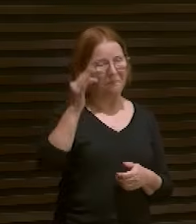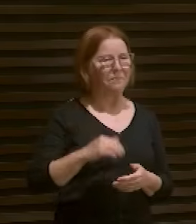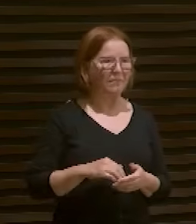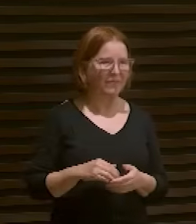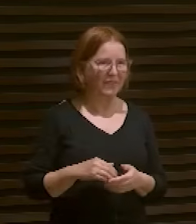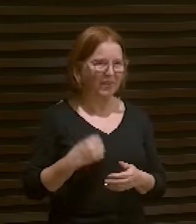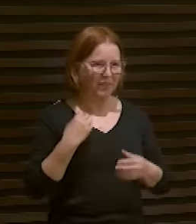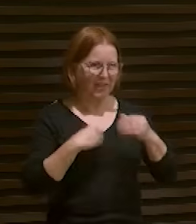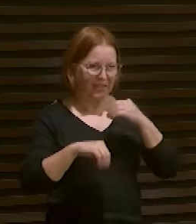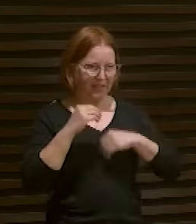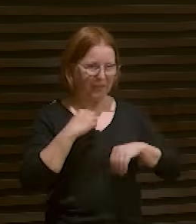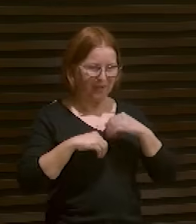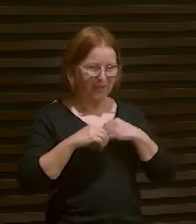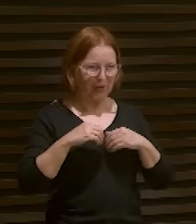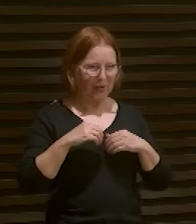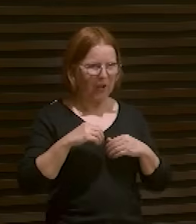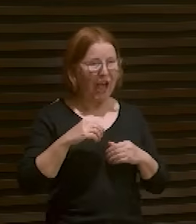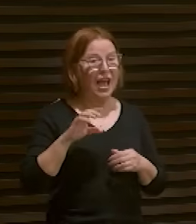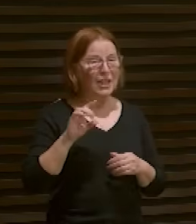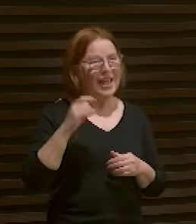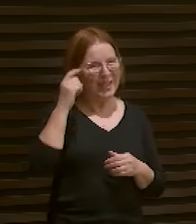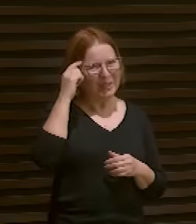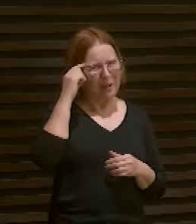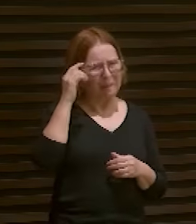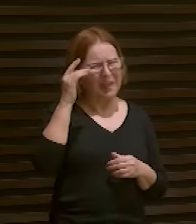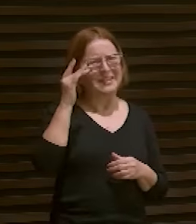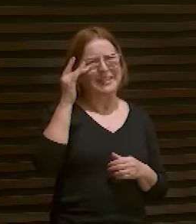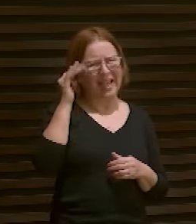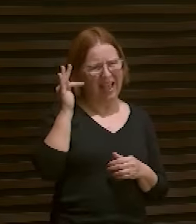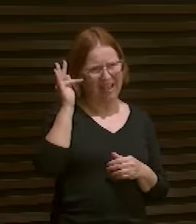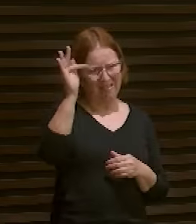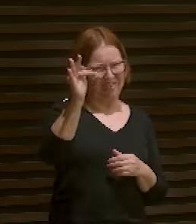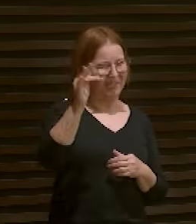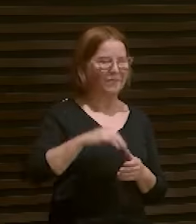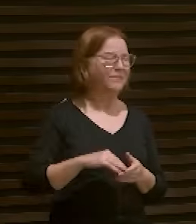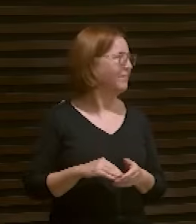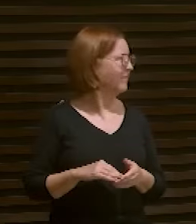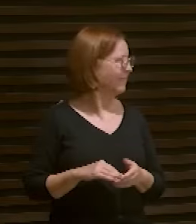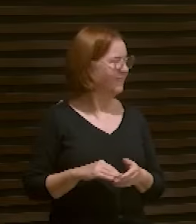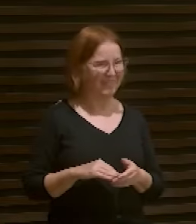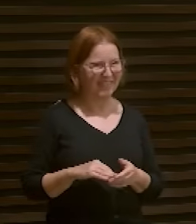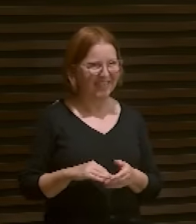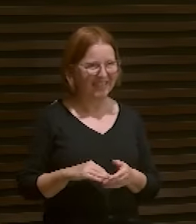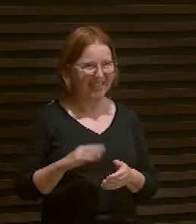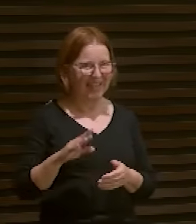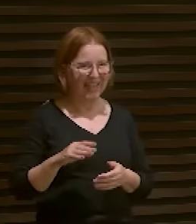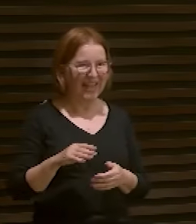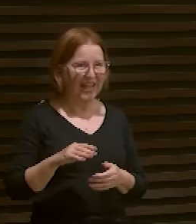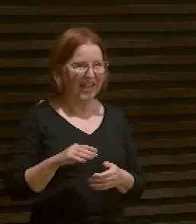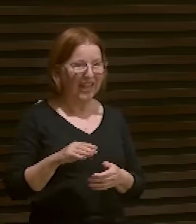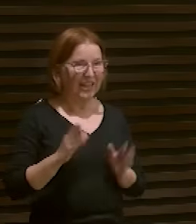chorando as pitangas. E estresse é excesso de presente. Sabe aquela barata tonta que fica correndo dentro de